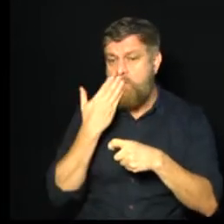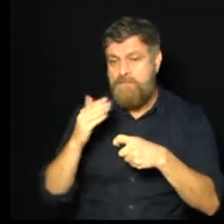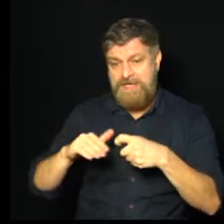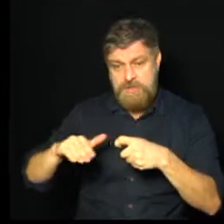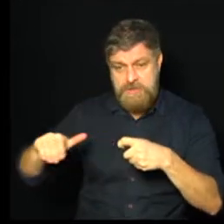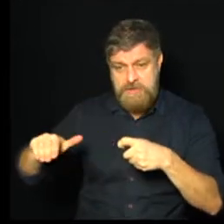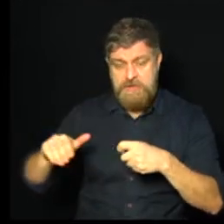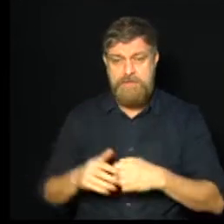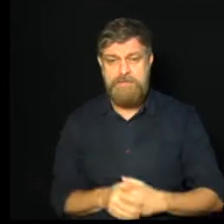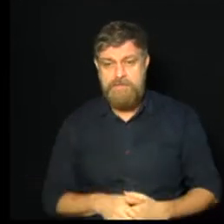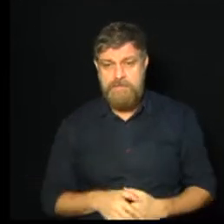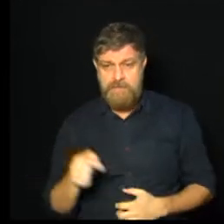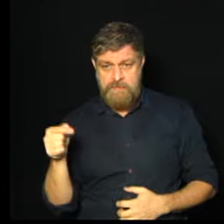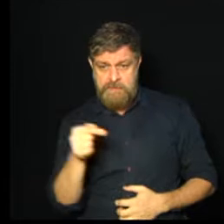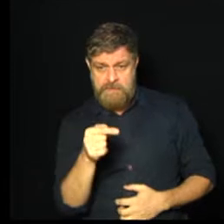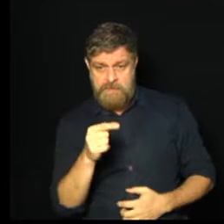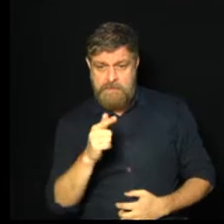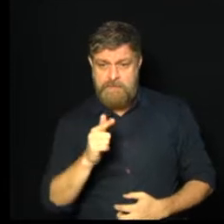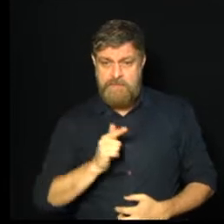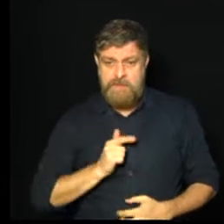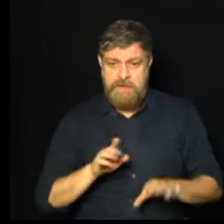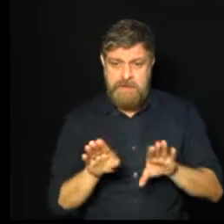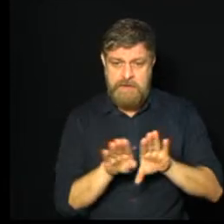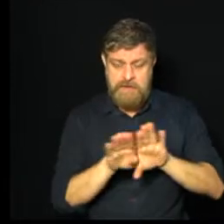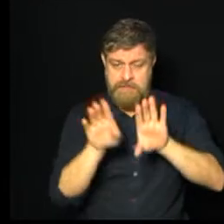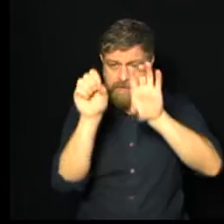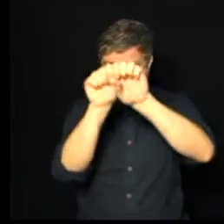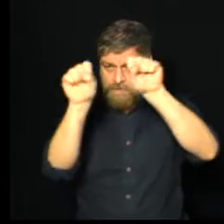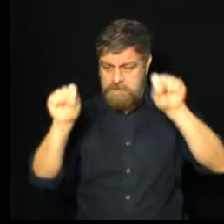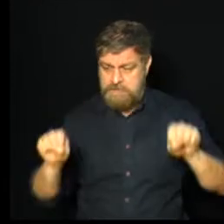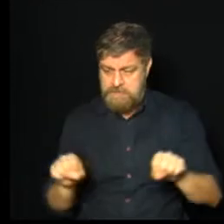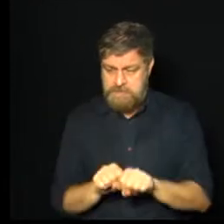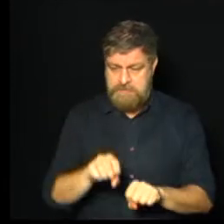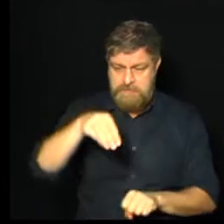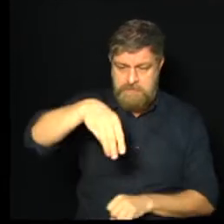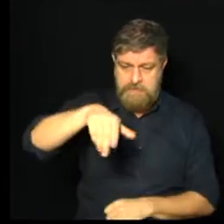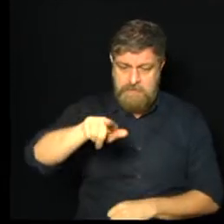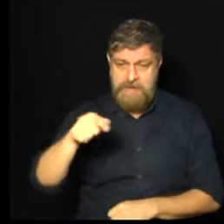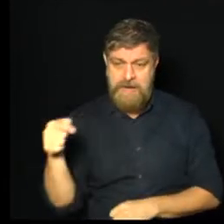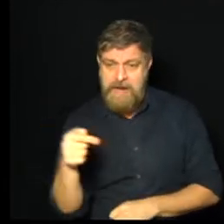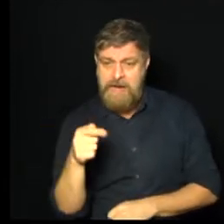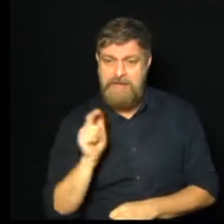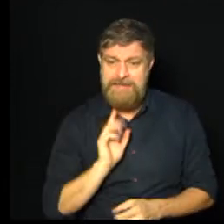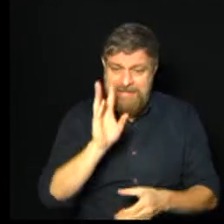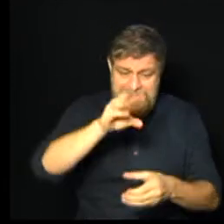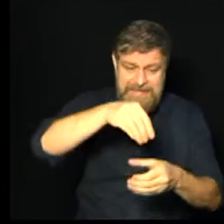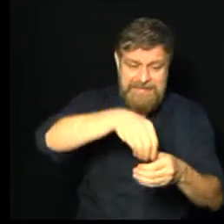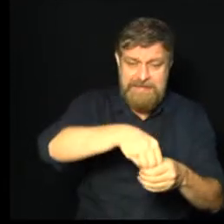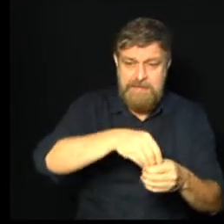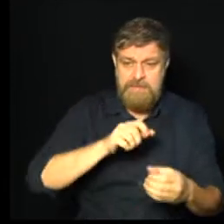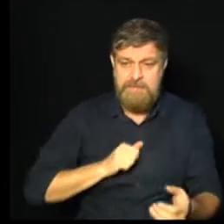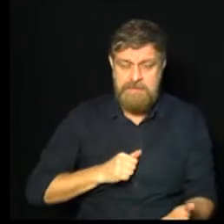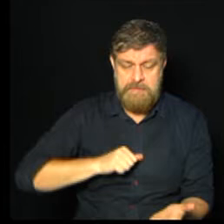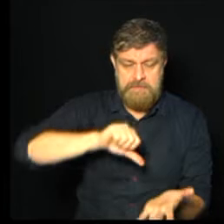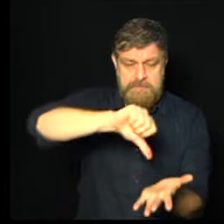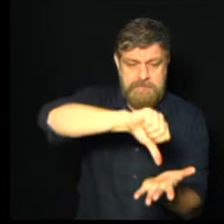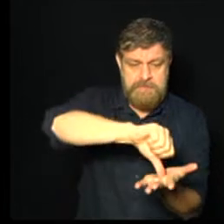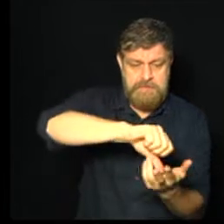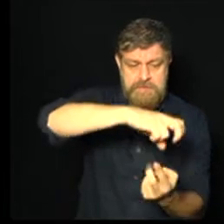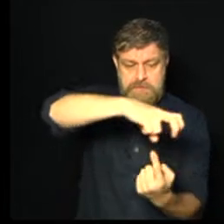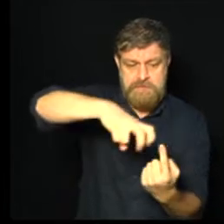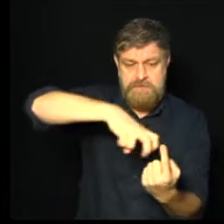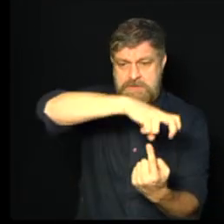Além disso, é uma unidade que, dentro do escopo da rede Mário Gatti, a gente abriga uma unidade descentralizada do SAMU. Tá? Ficam